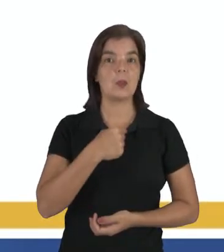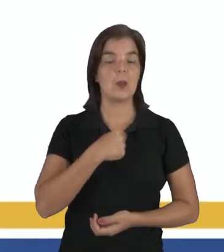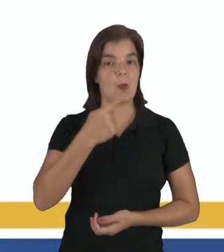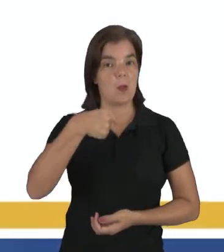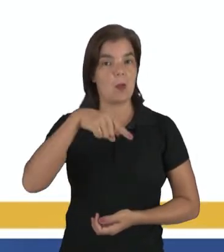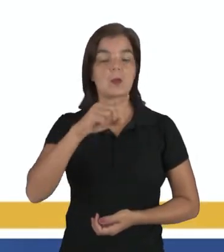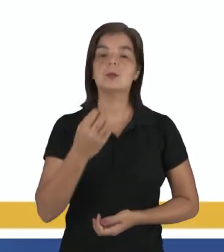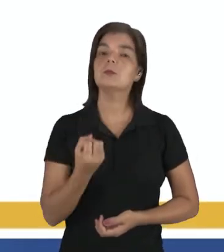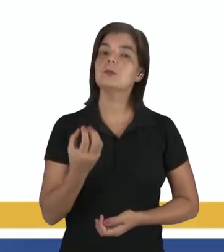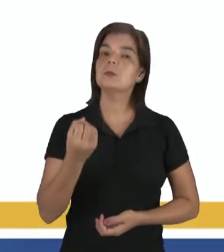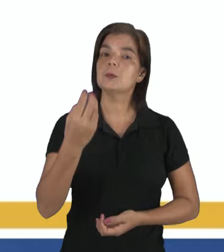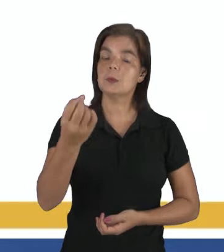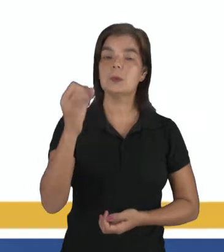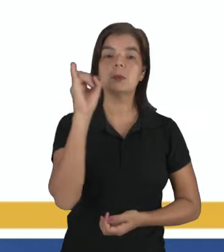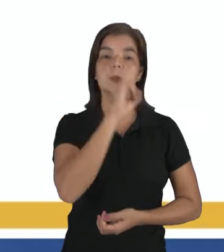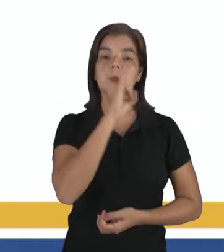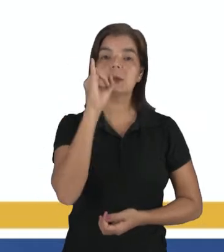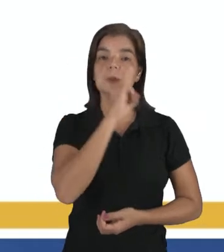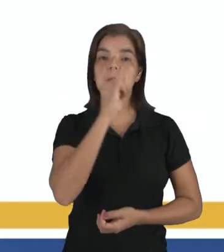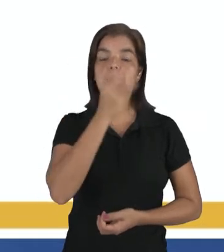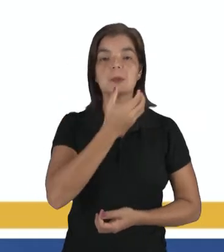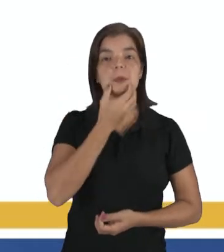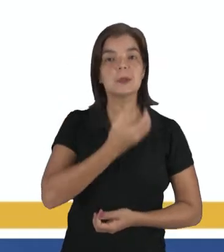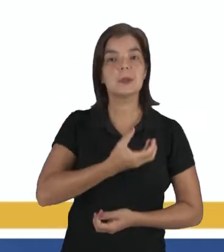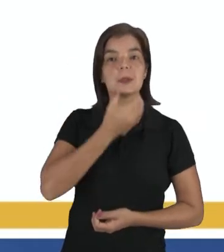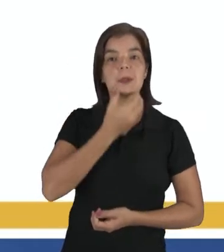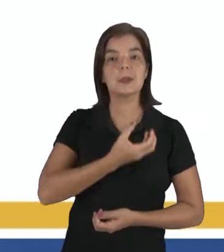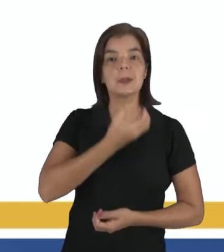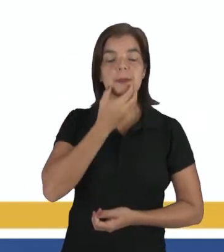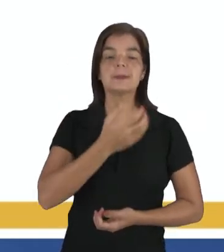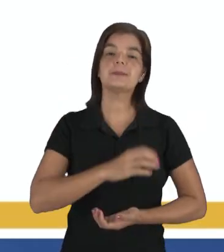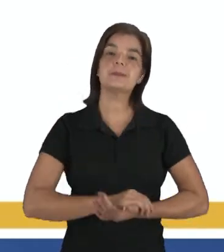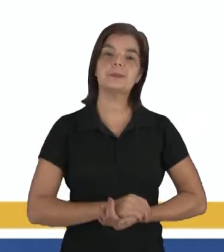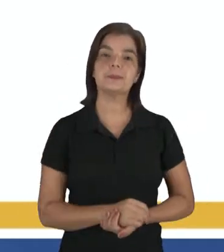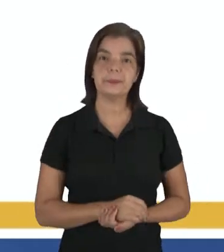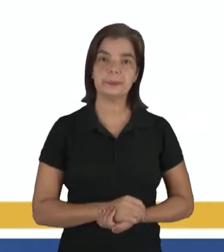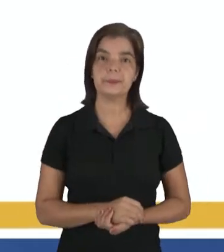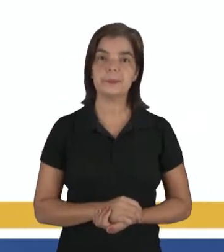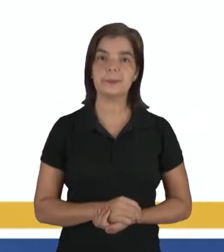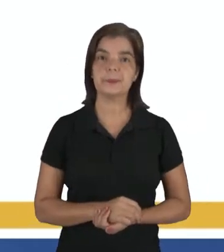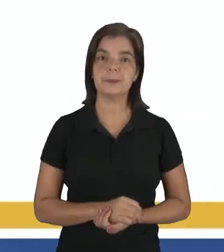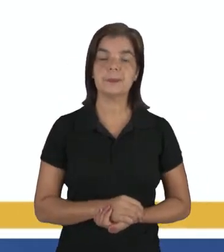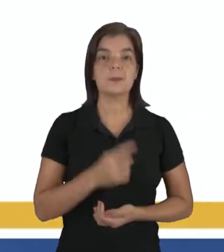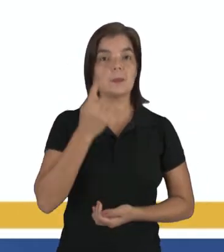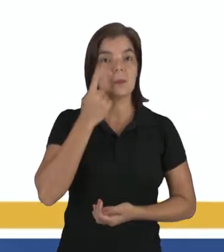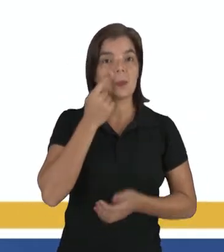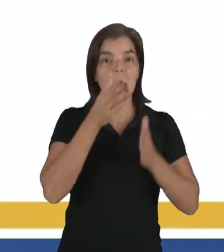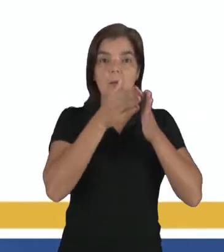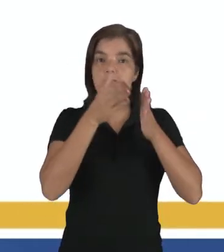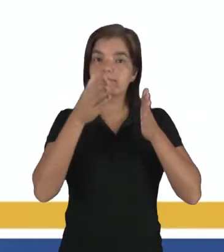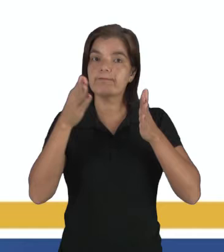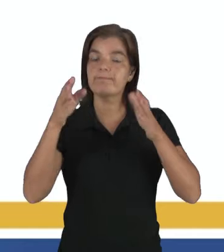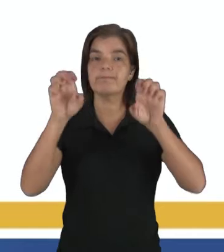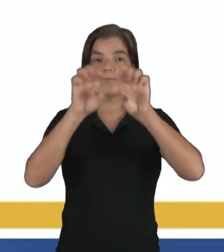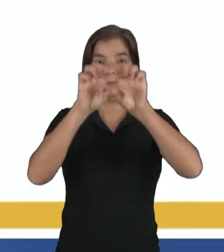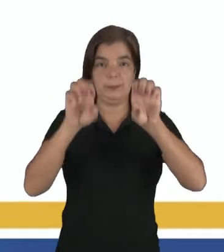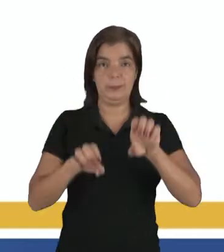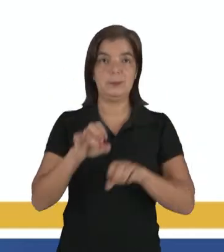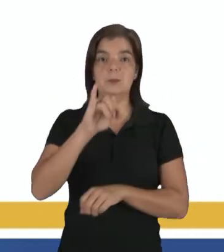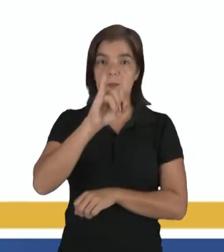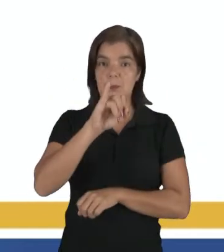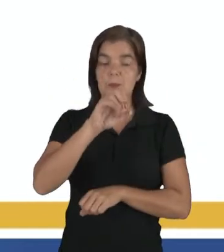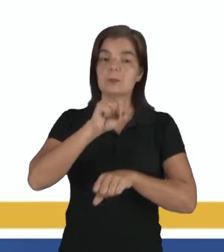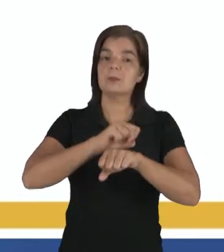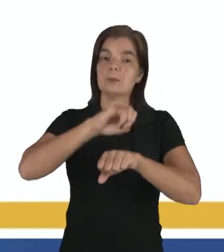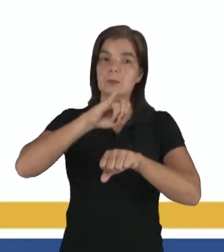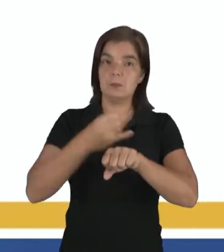estou indo viajar para a Itália em dezembro, ou eu viajarei para a Itália em dezembro. Olha as partes da estrutura aí. I é o